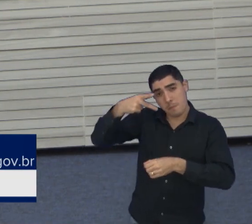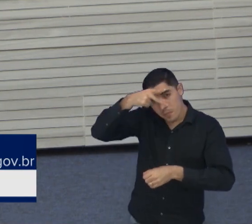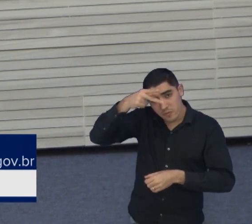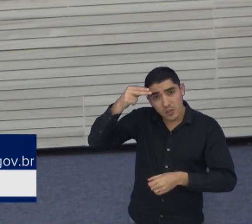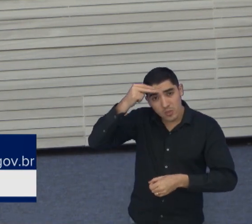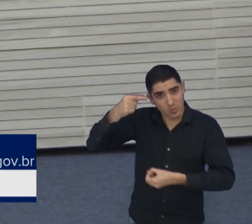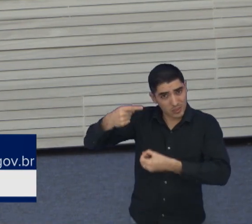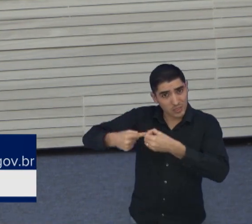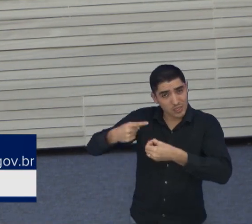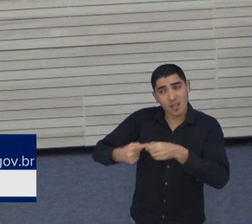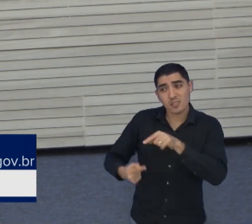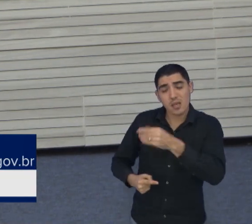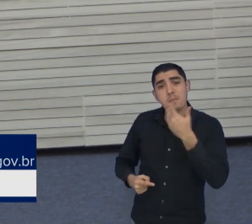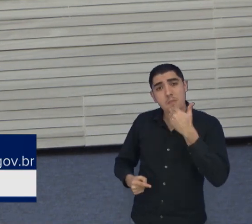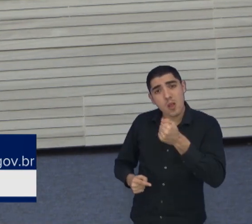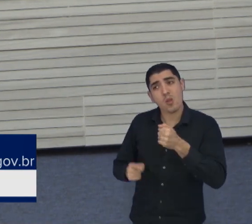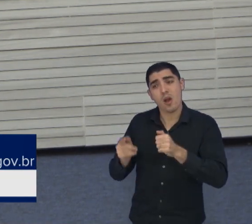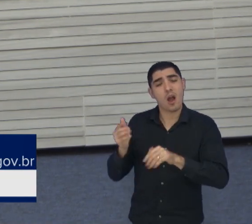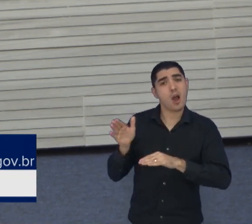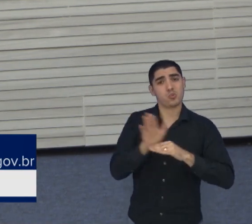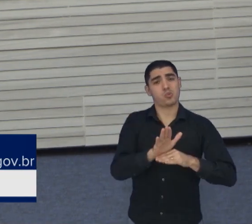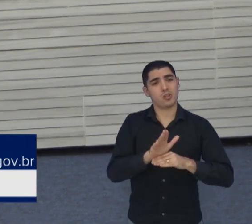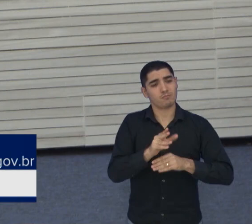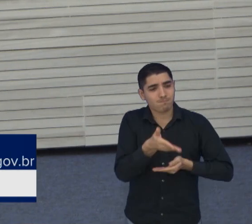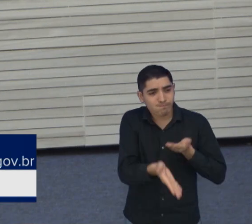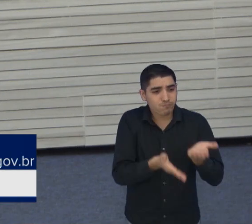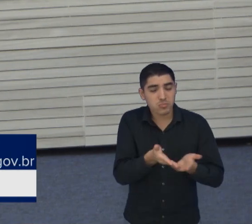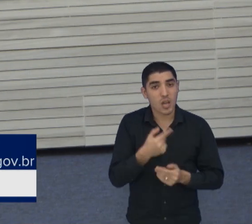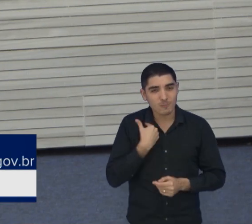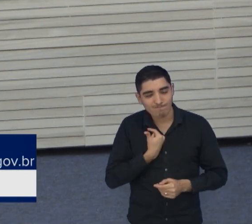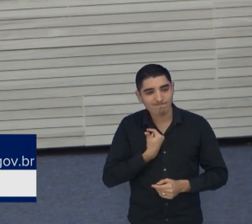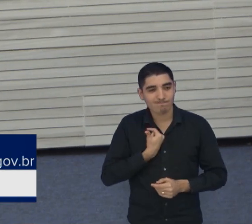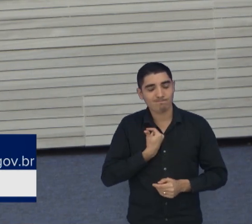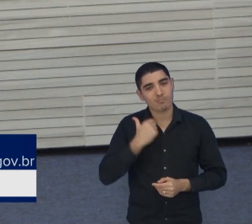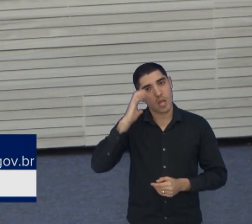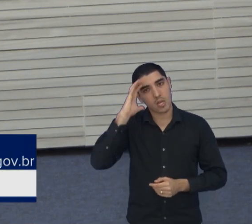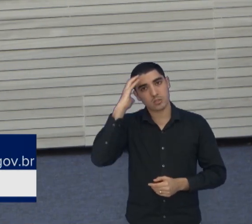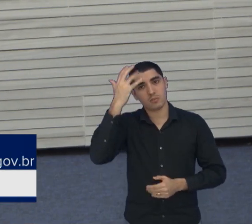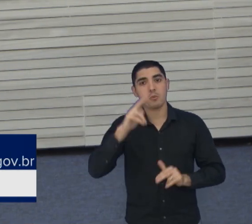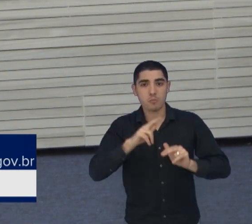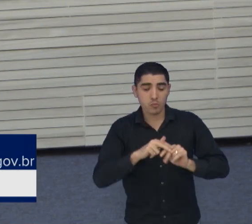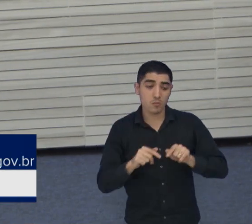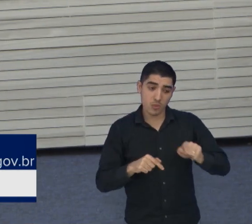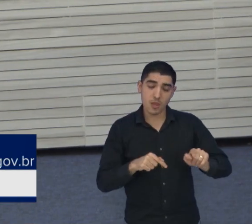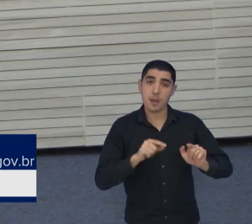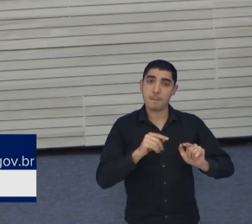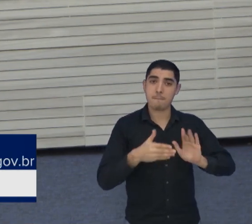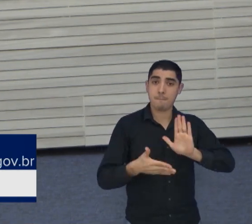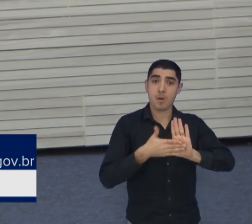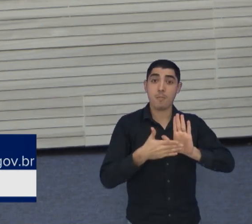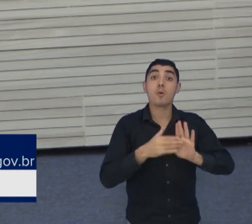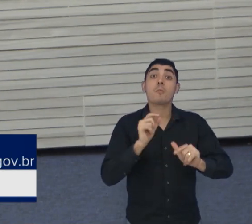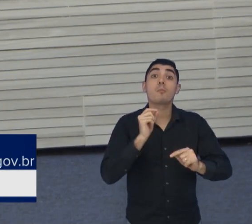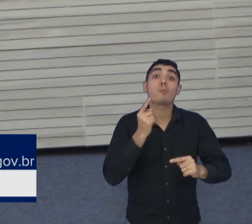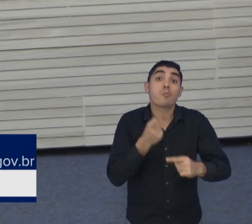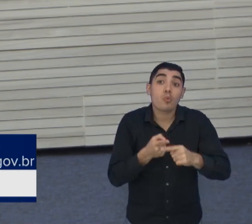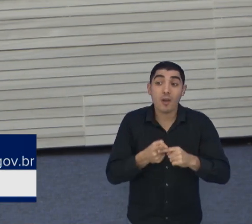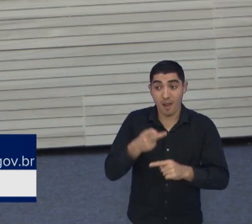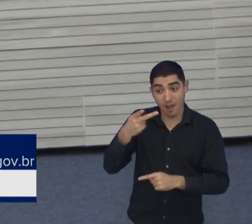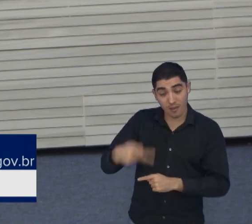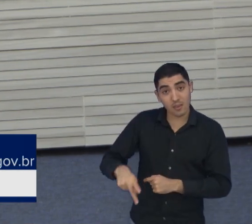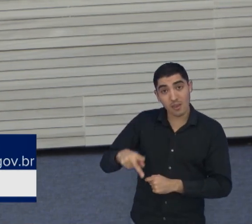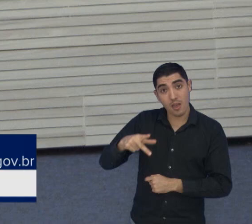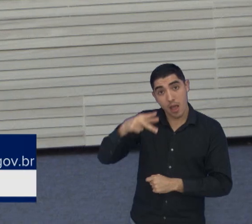Então, pensando nessas mulheres, é que a gente fez essa proposta desse projeto, para que o município olhe